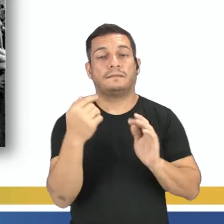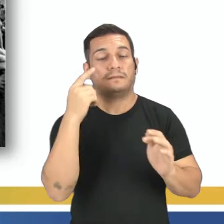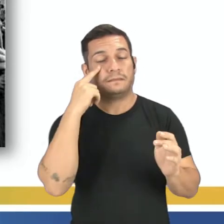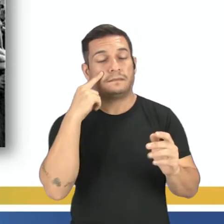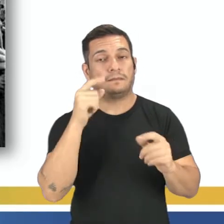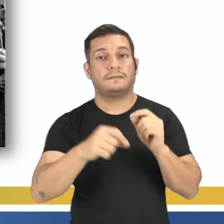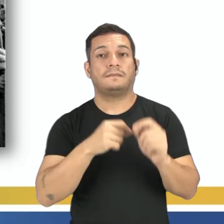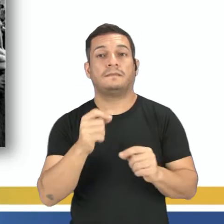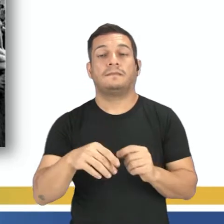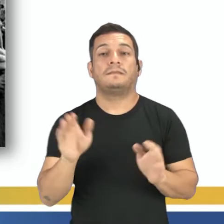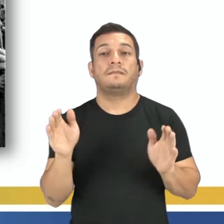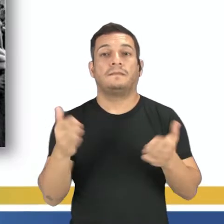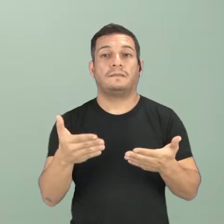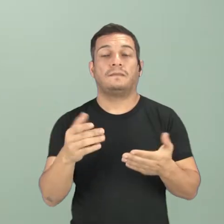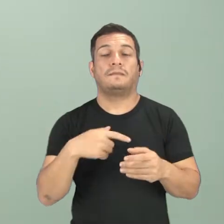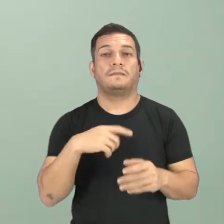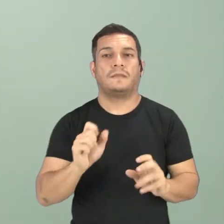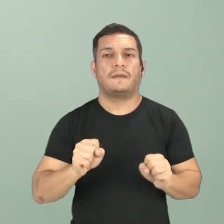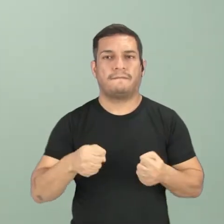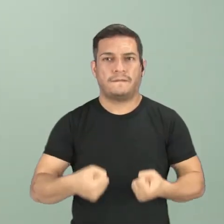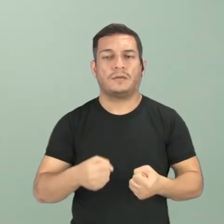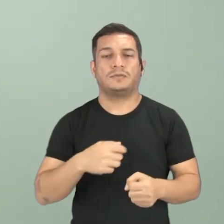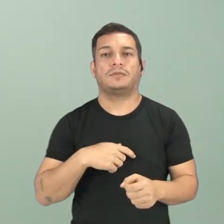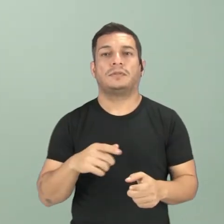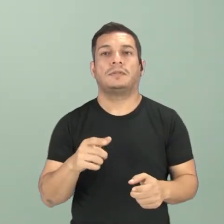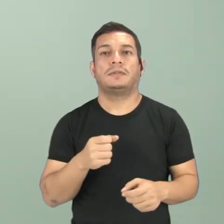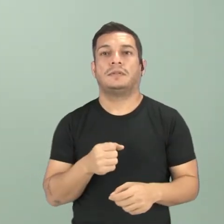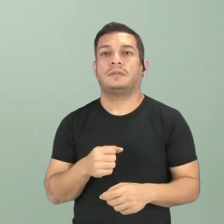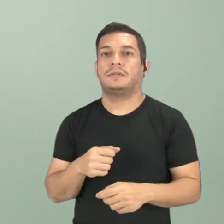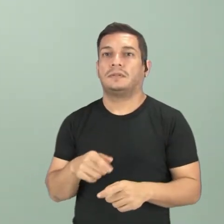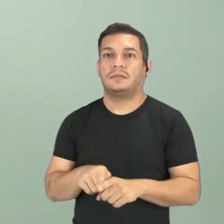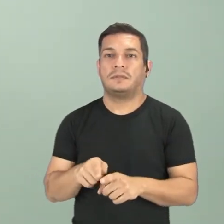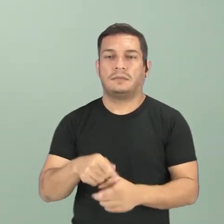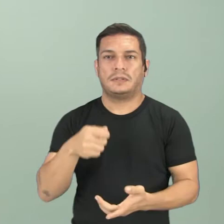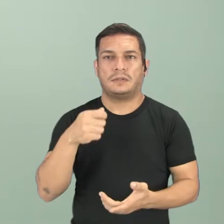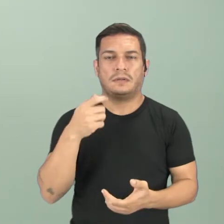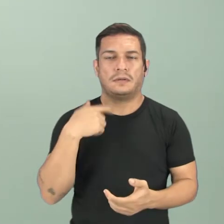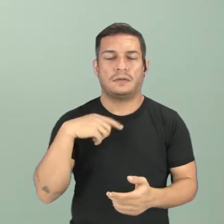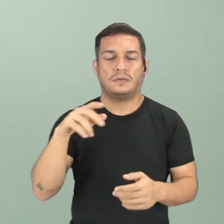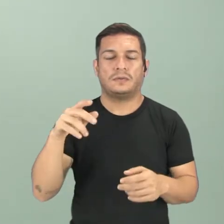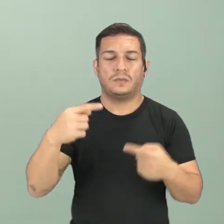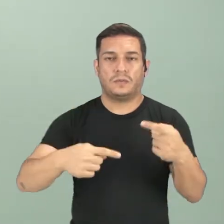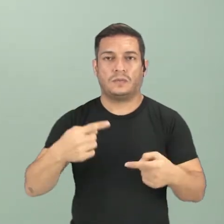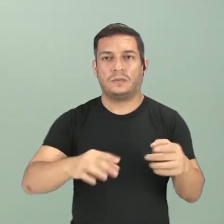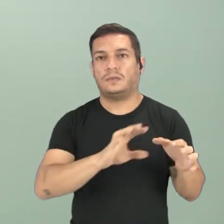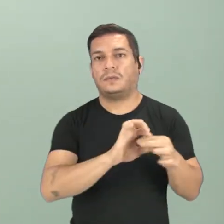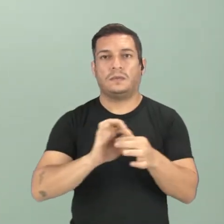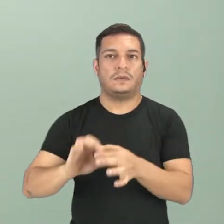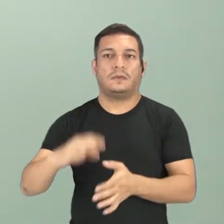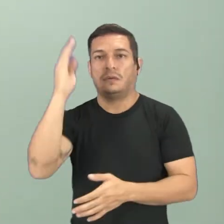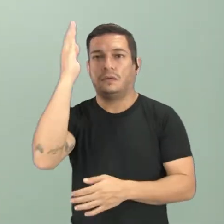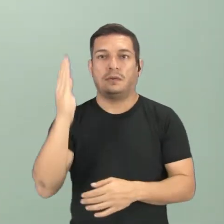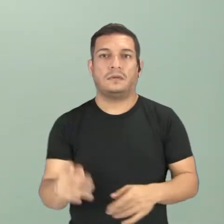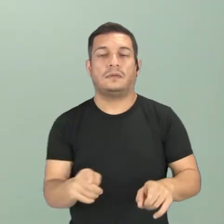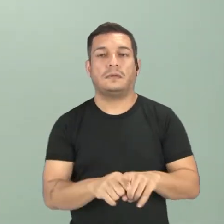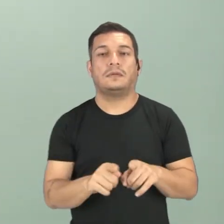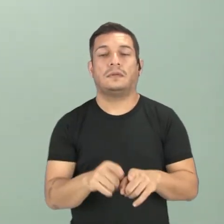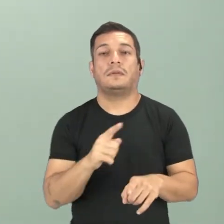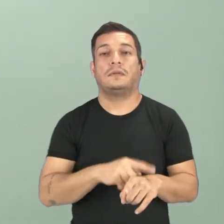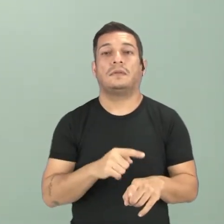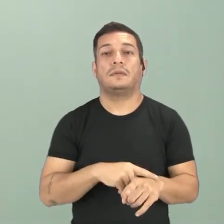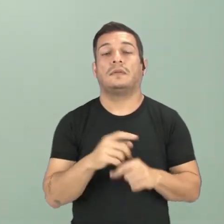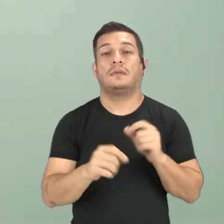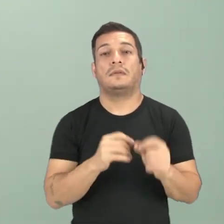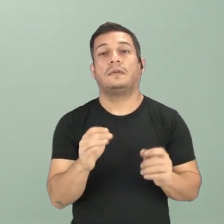forte repressão do movimento político, do contexto político do Brasil, à época em que